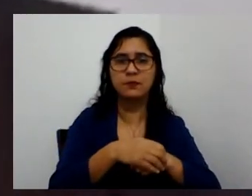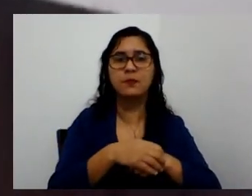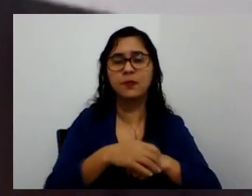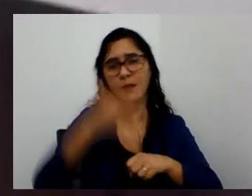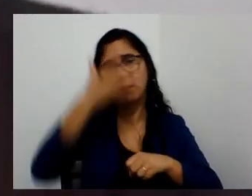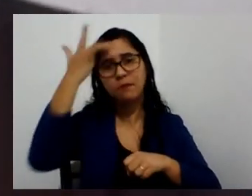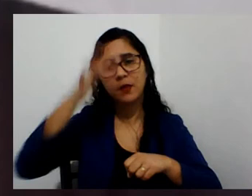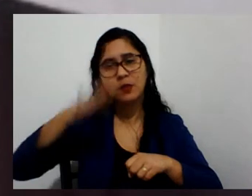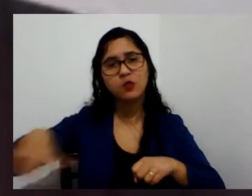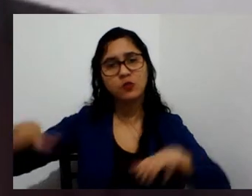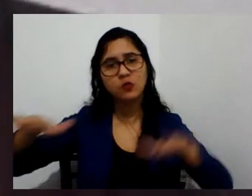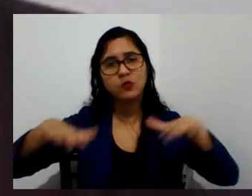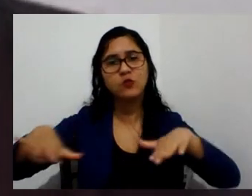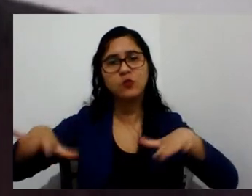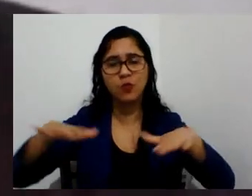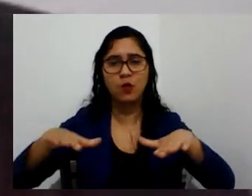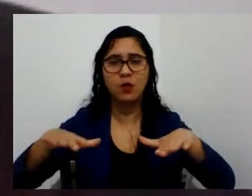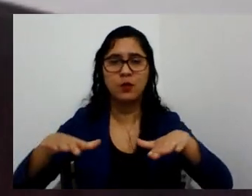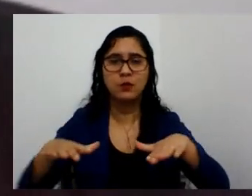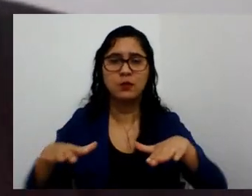que realmente nós temos